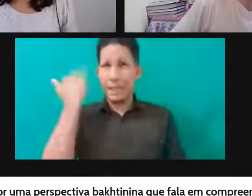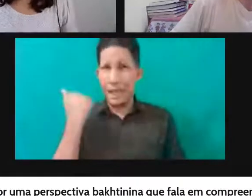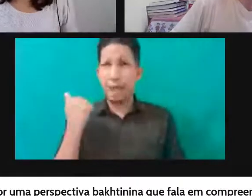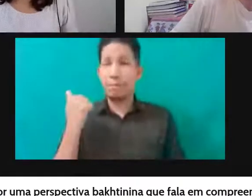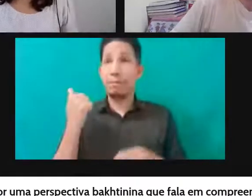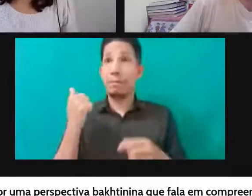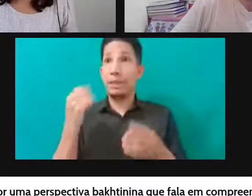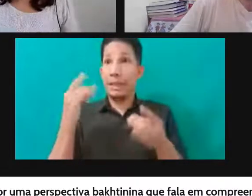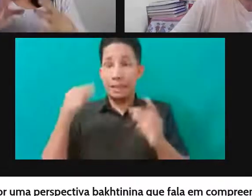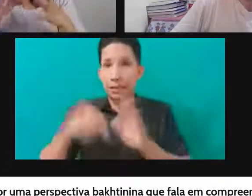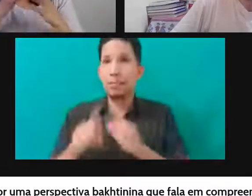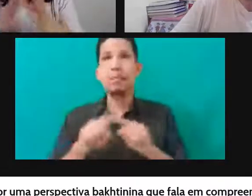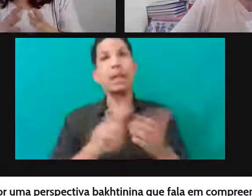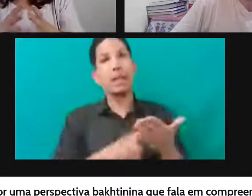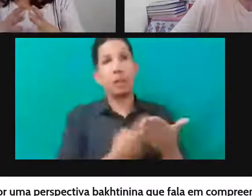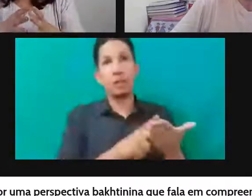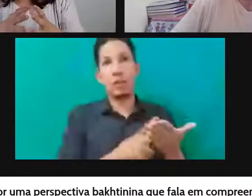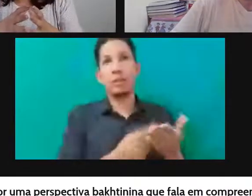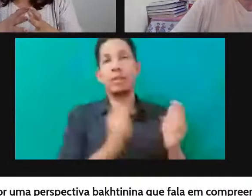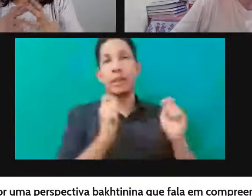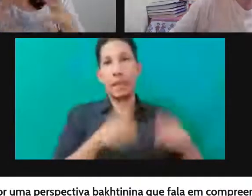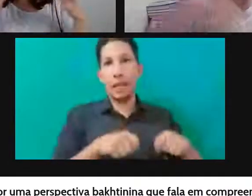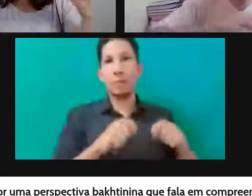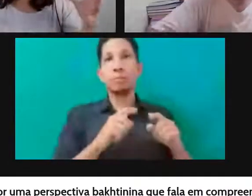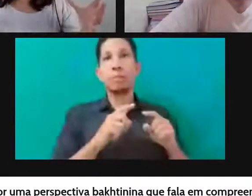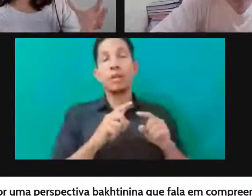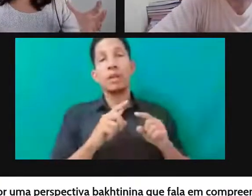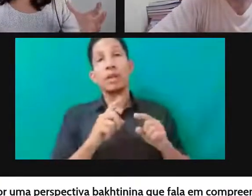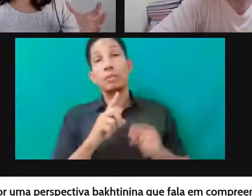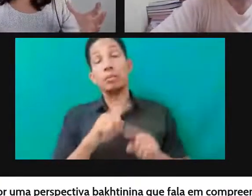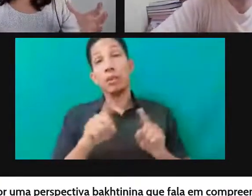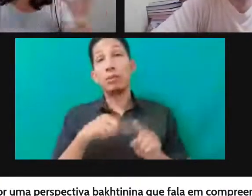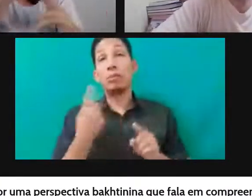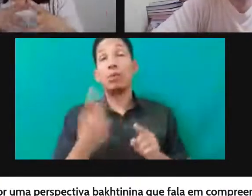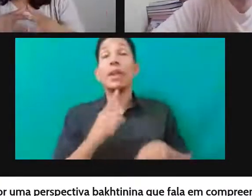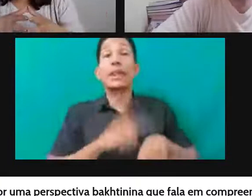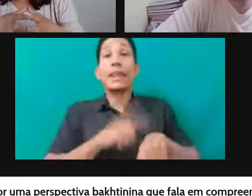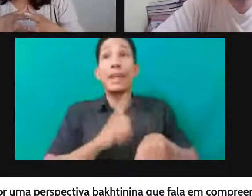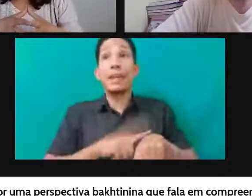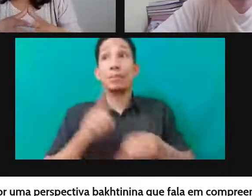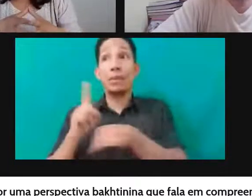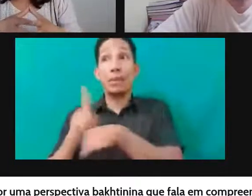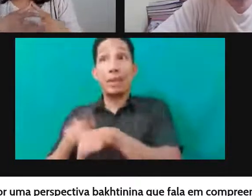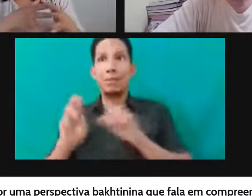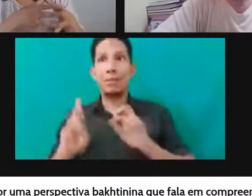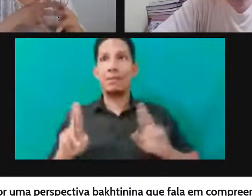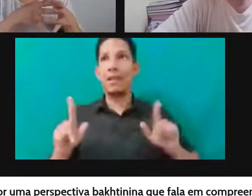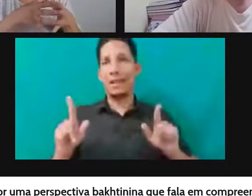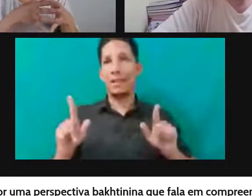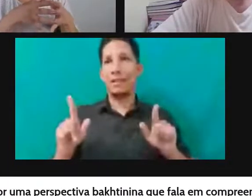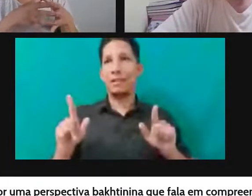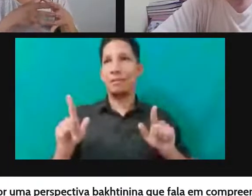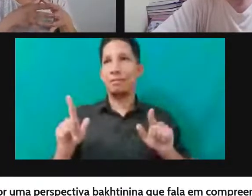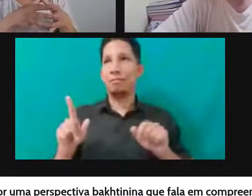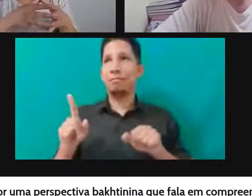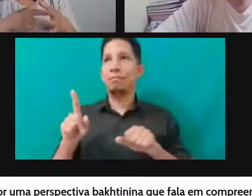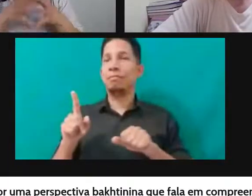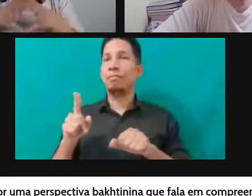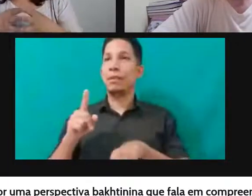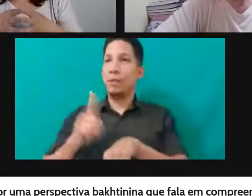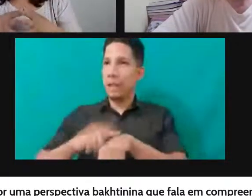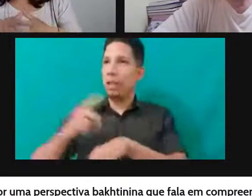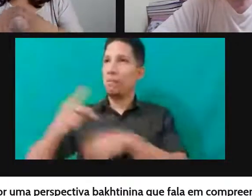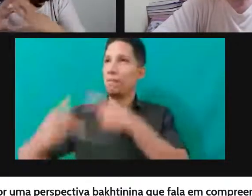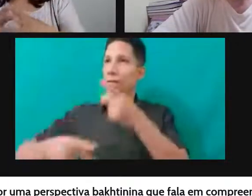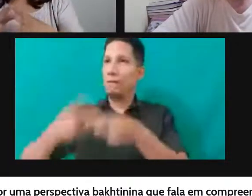na tradução é possível. Mas só porque a gente está deslocada no tempo. Você não está preso no tempo da enunciação. Então,